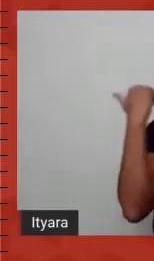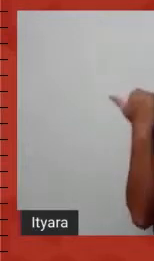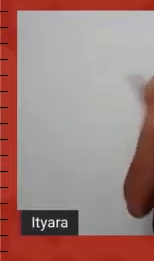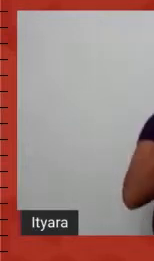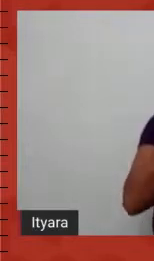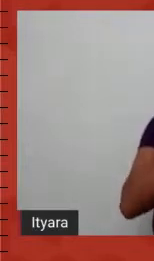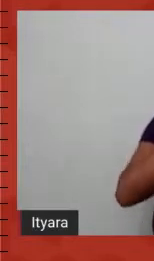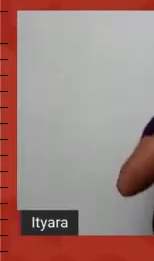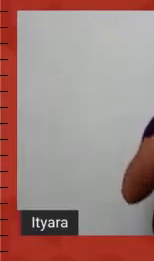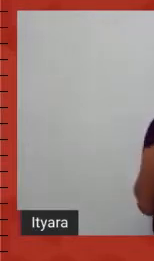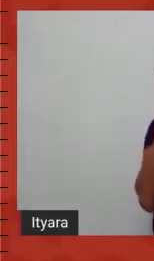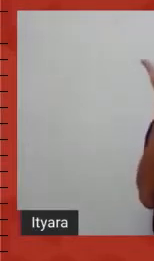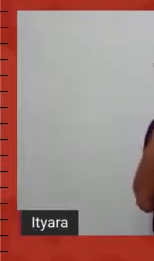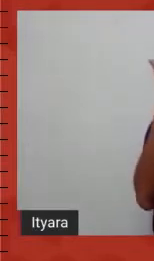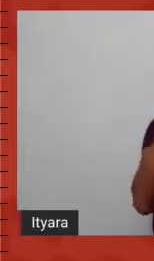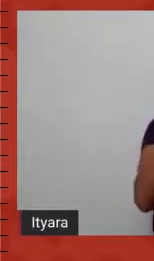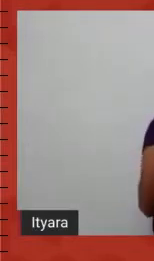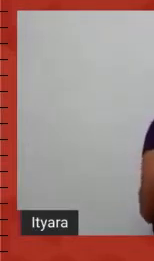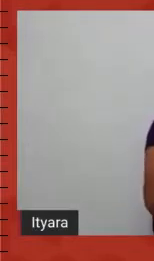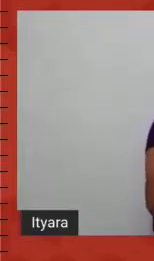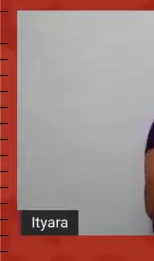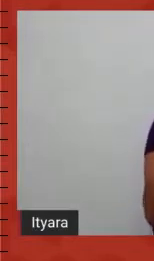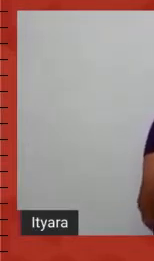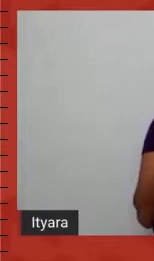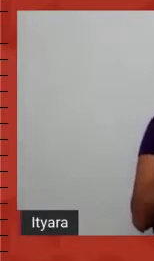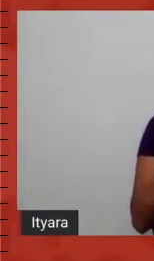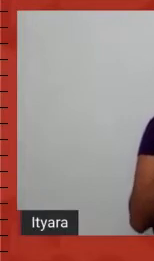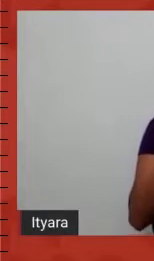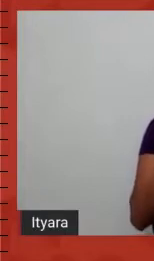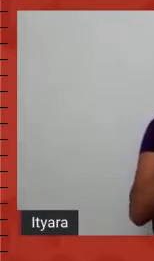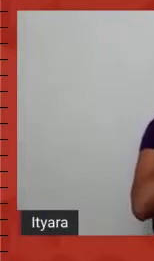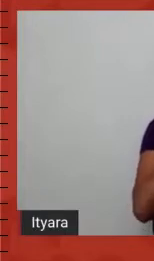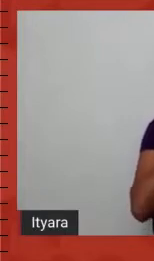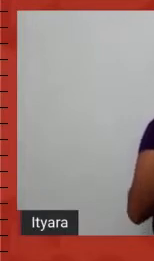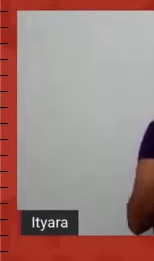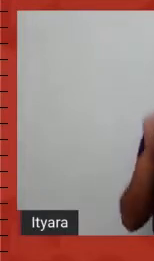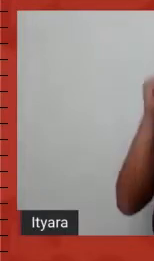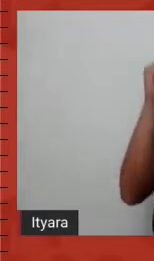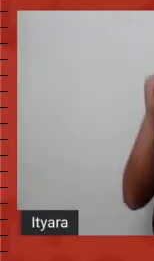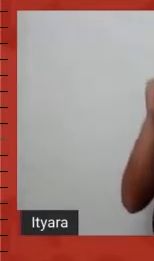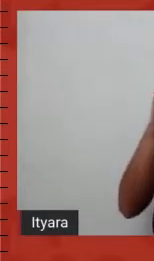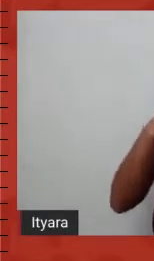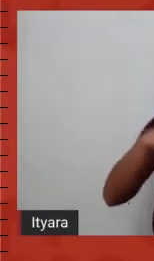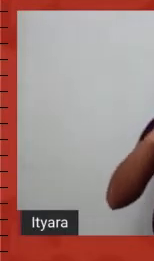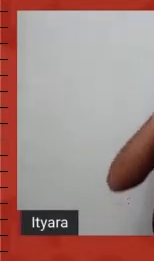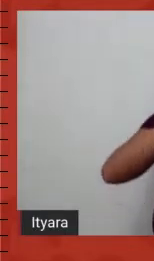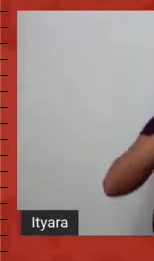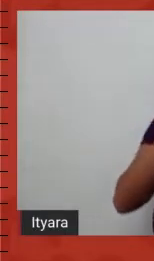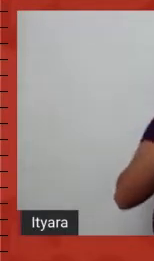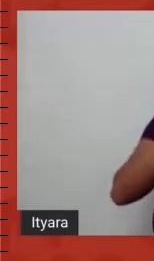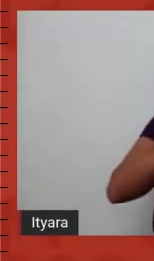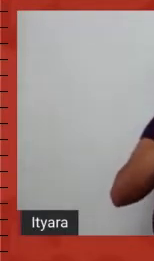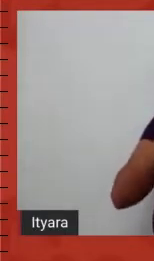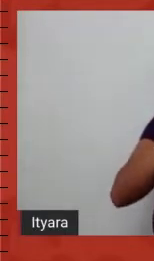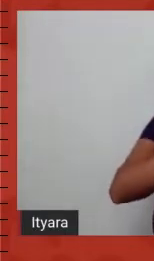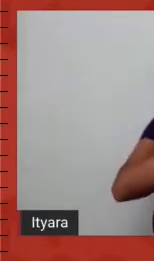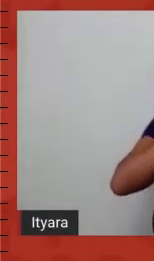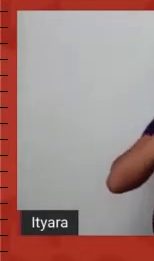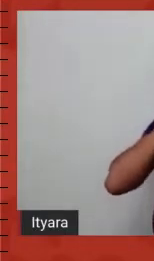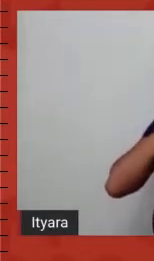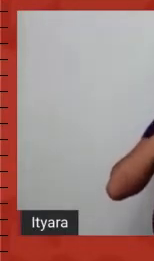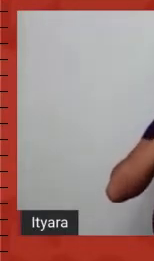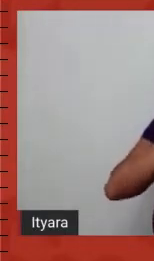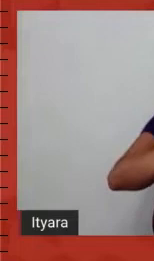da UFSCar. Ela é técnica de nível superior na UFSCar, atuando na Secretaria-Geral de Educação à Distância, a nossa